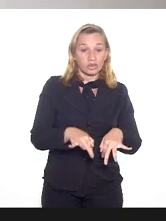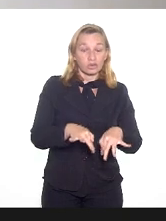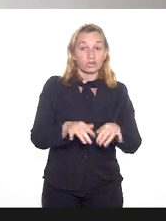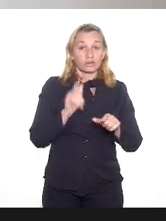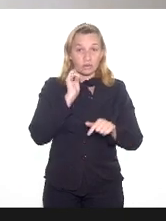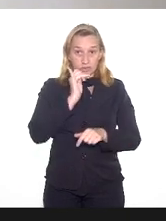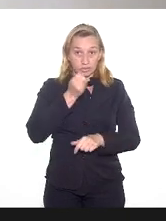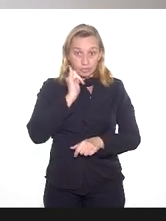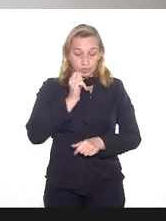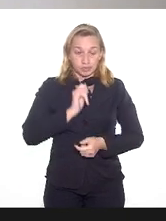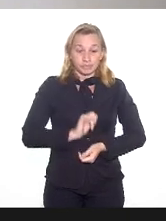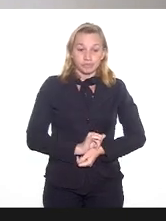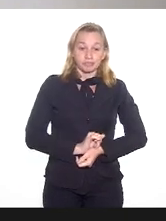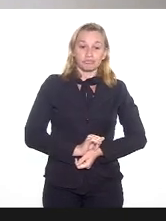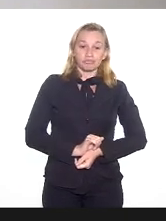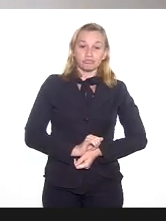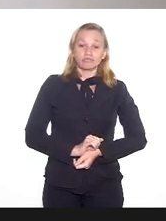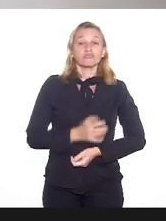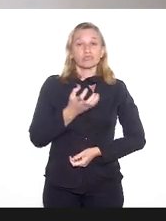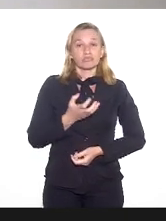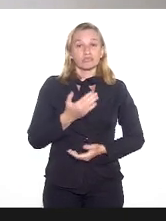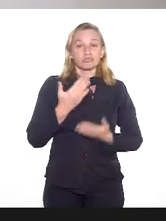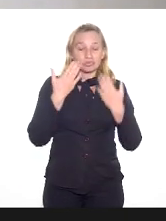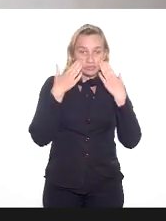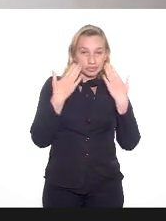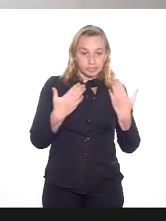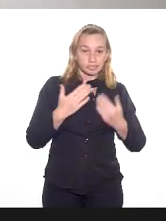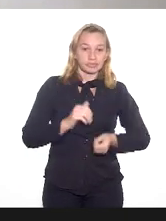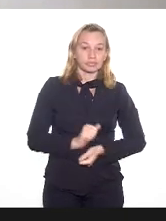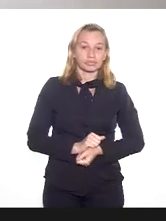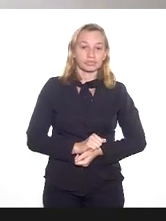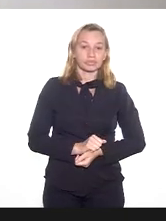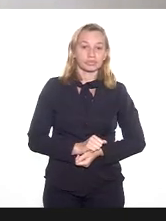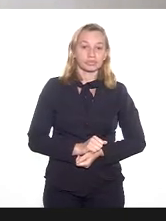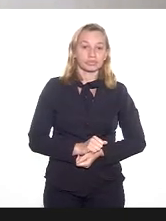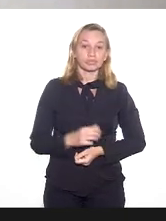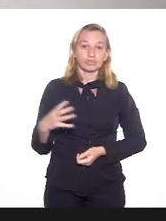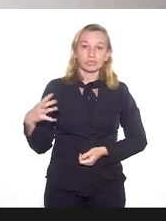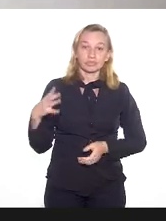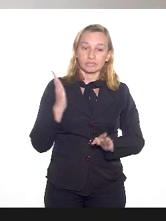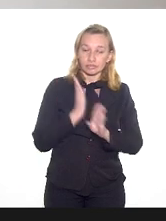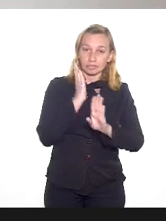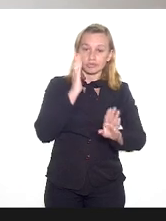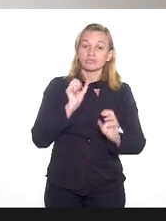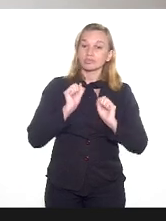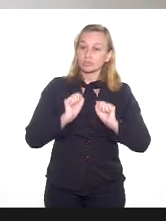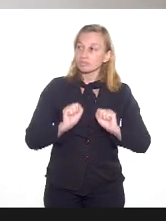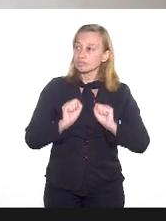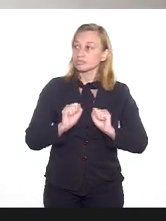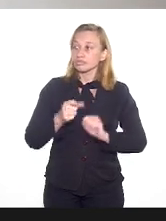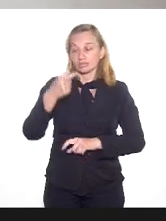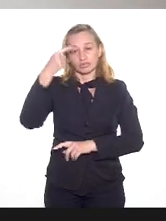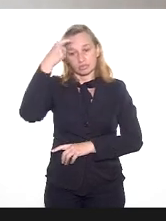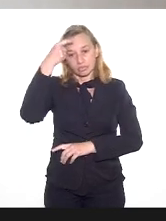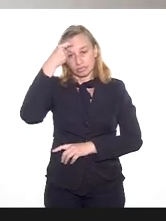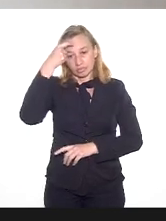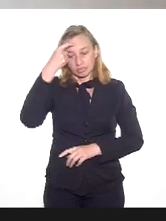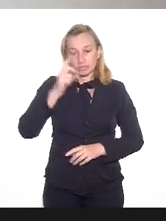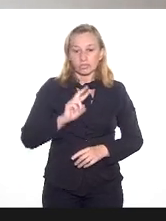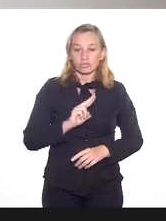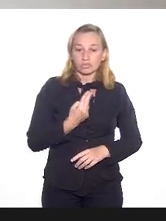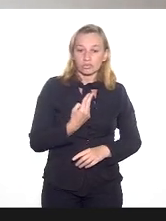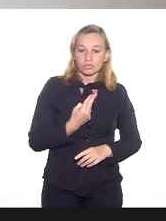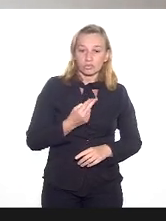relatório, que eu queria apresentar para ver se, de repente, a gente pode ter consenso ou se a gente